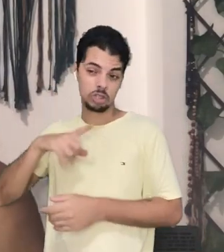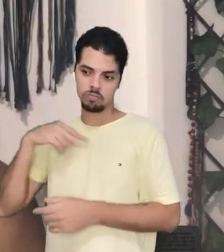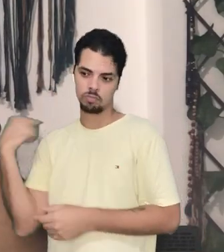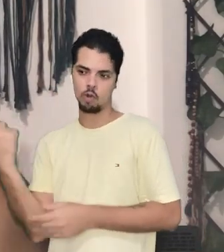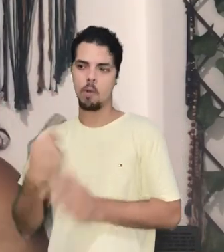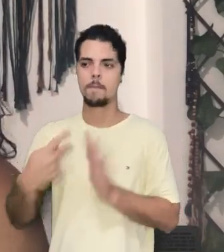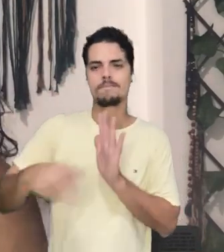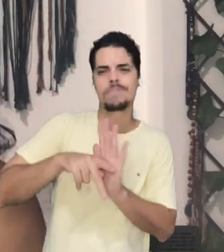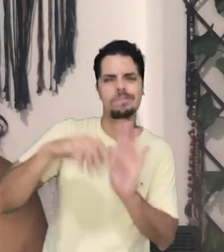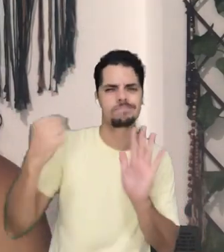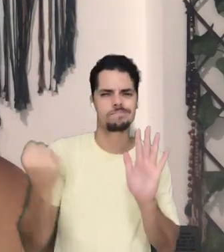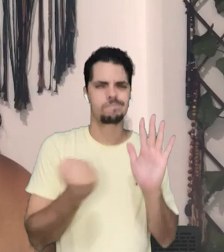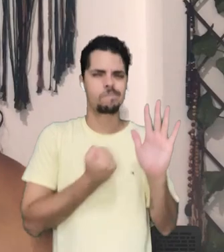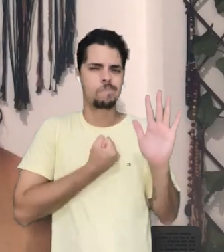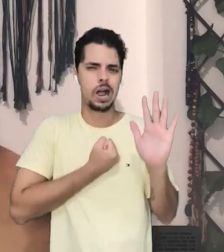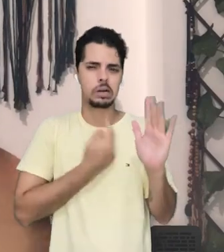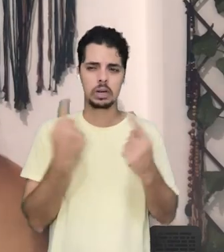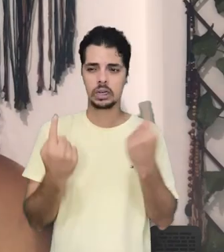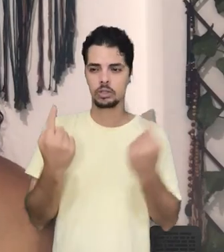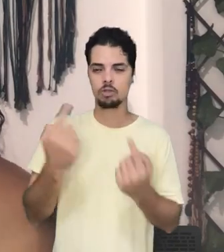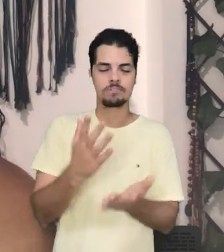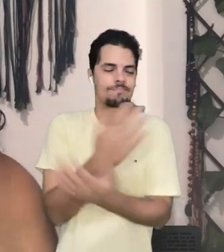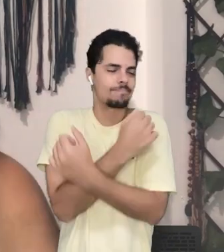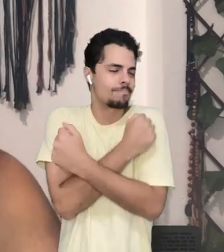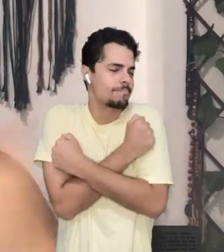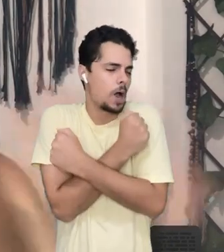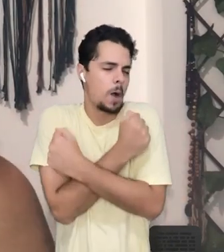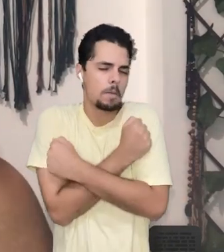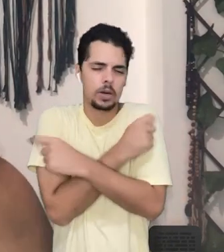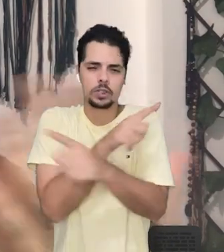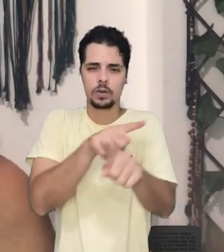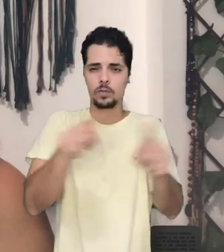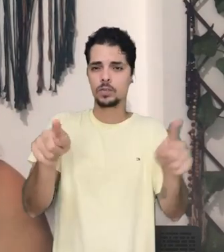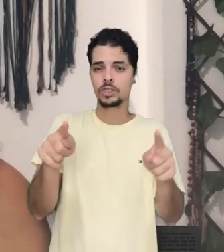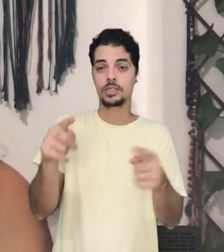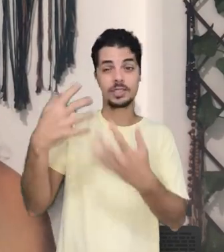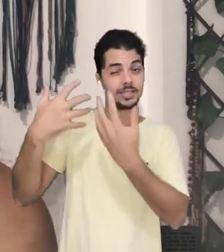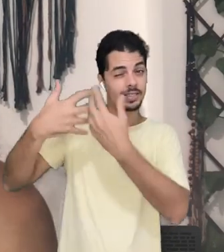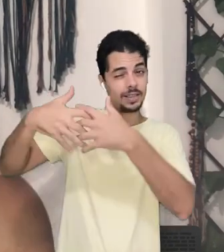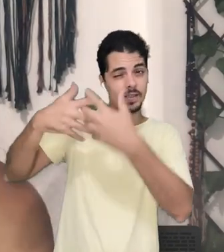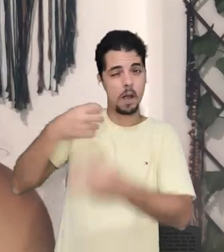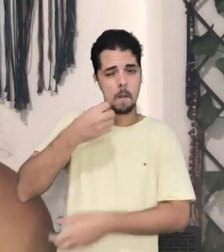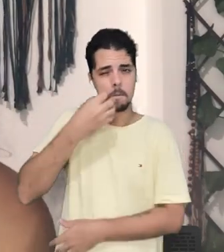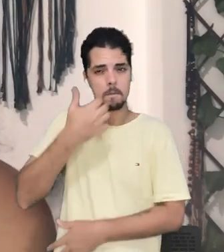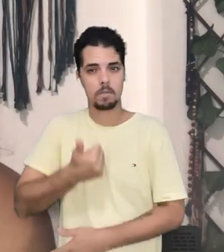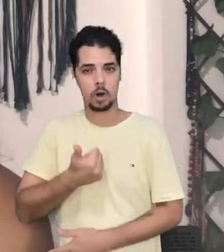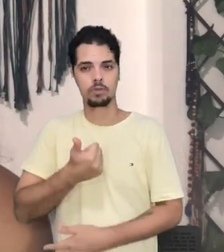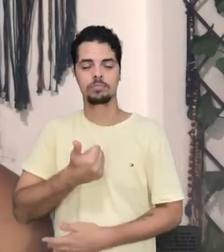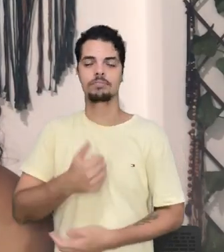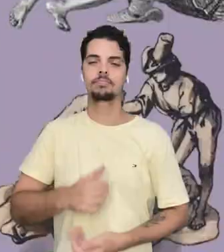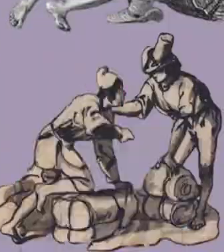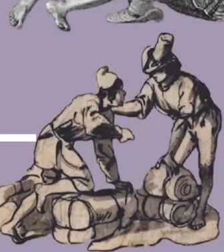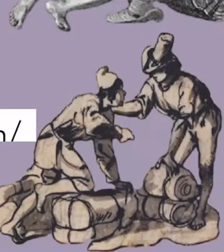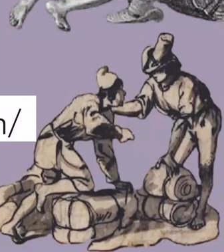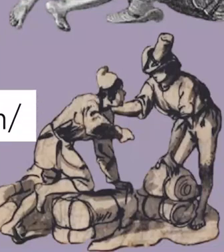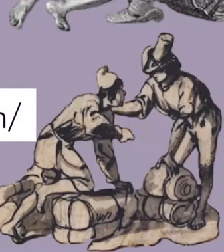colonizador. Então, eu deixo aqui um grande abraço e boas reflexões para vocês.